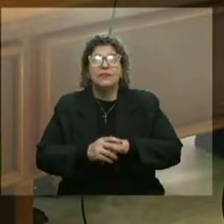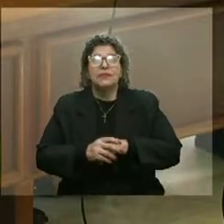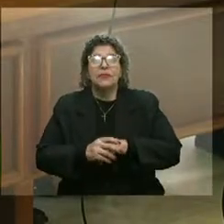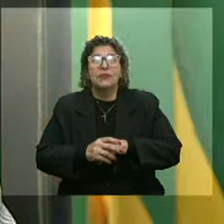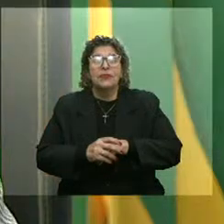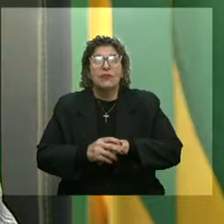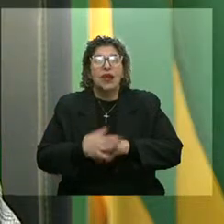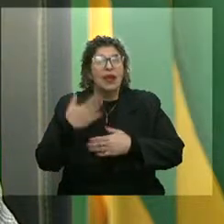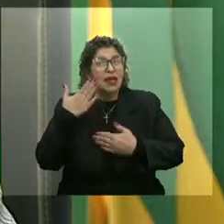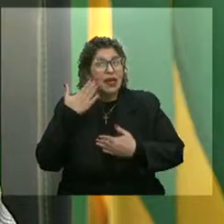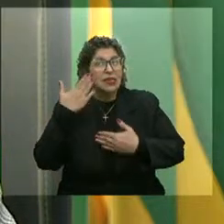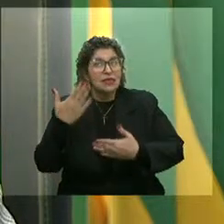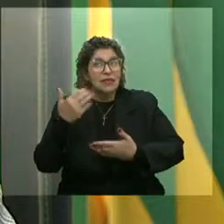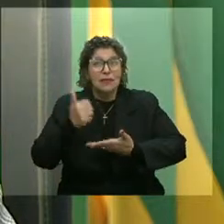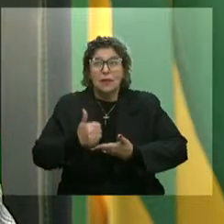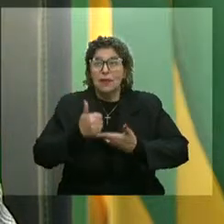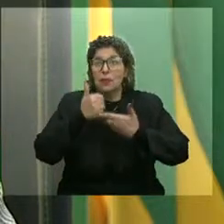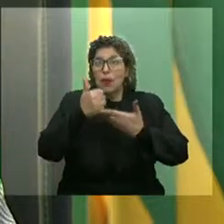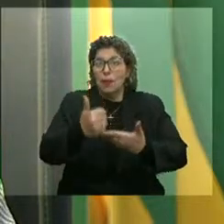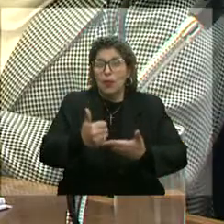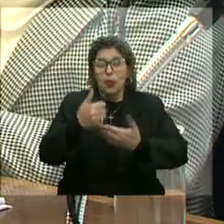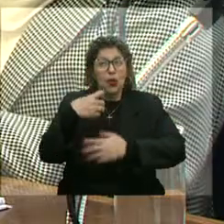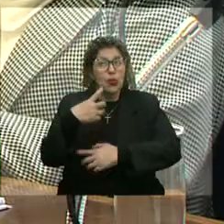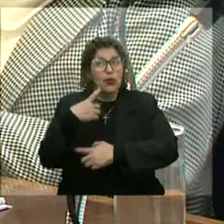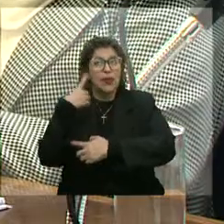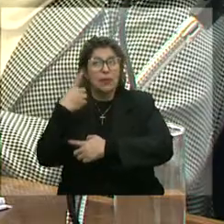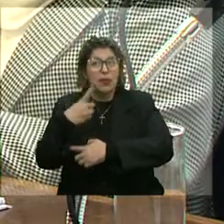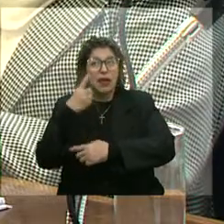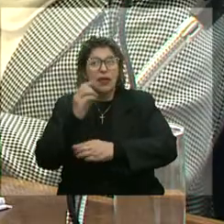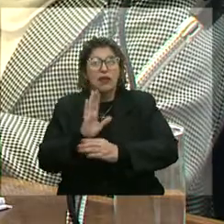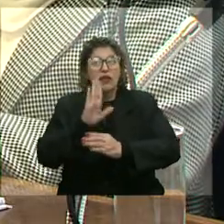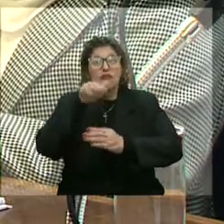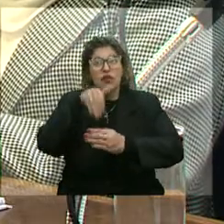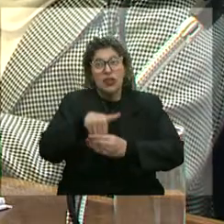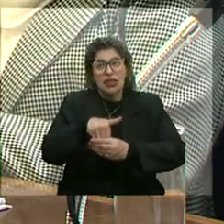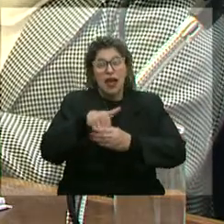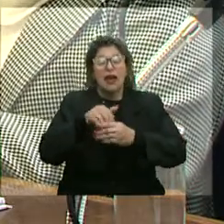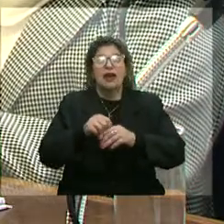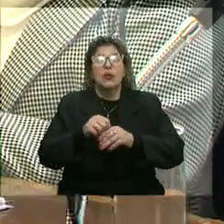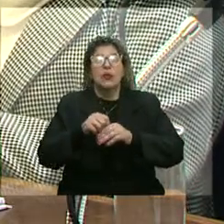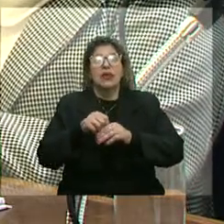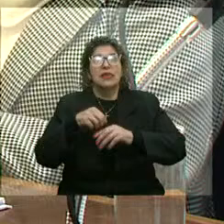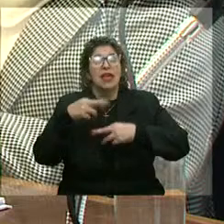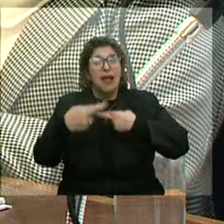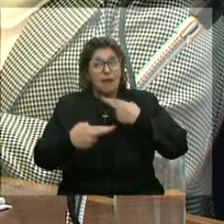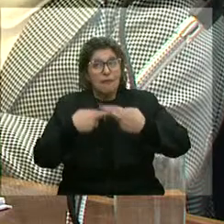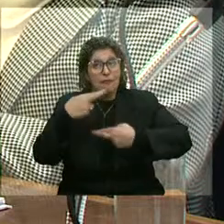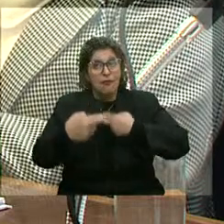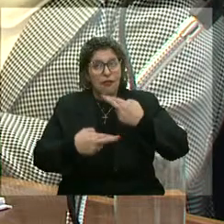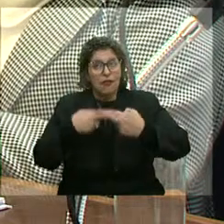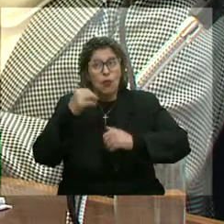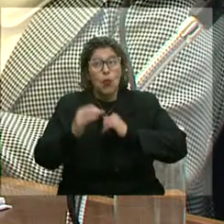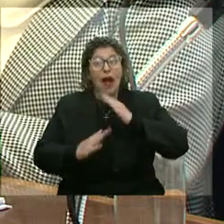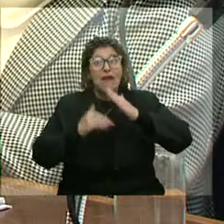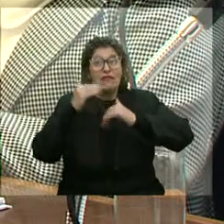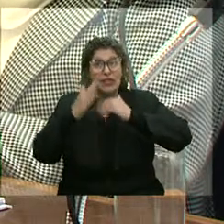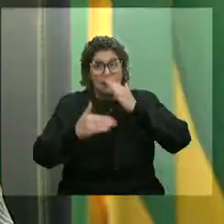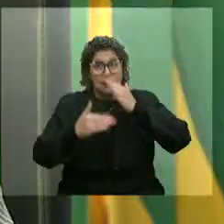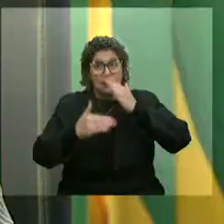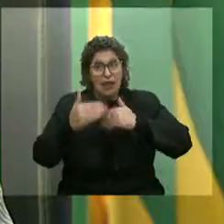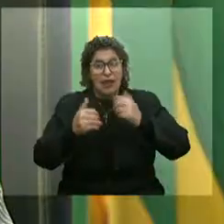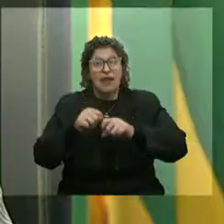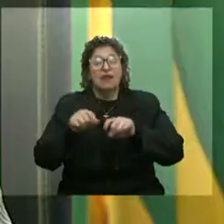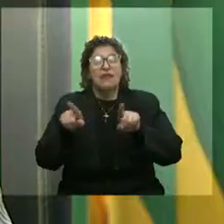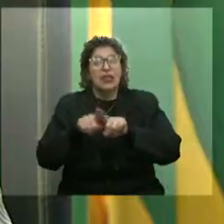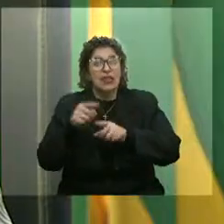também ao apoio dos parlamentares que votaram as reformas. O Avançar terá